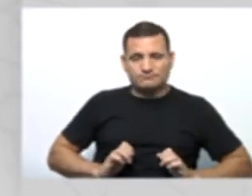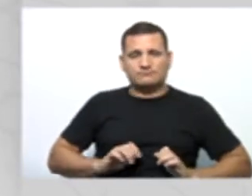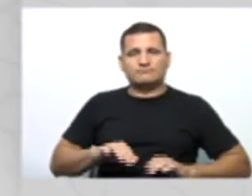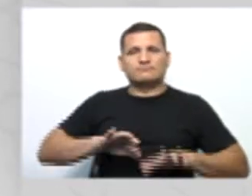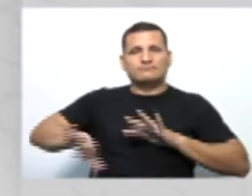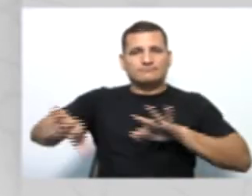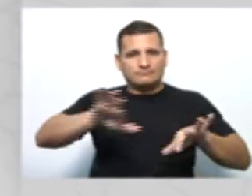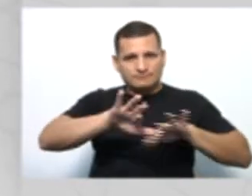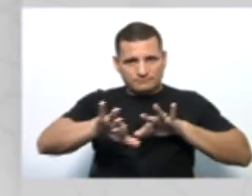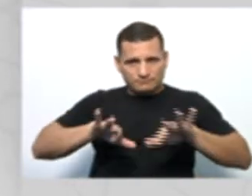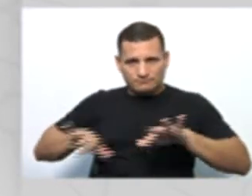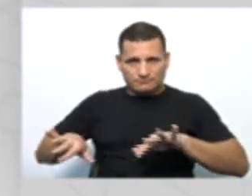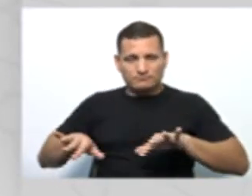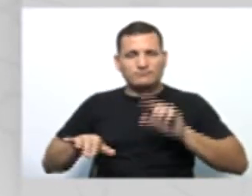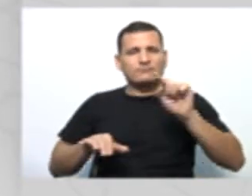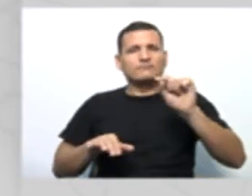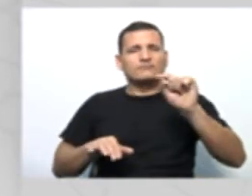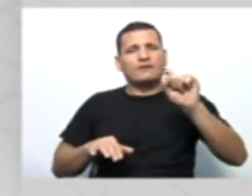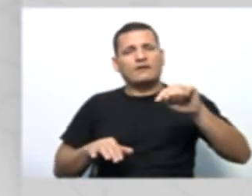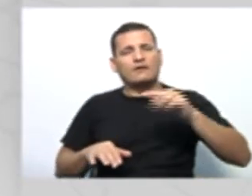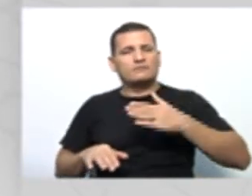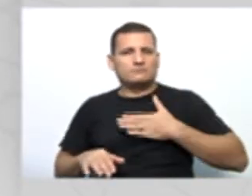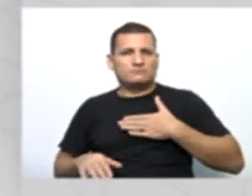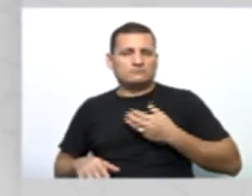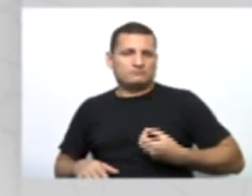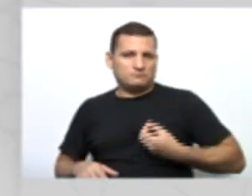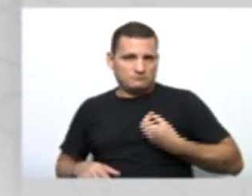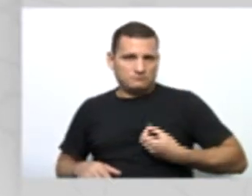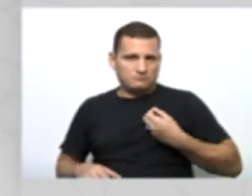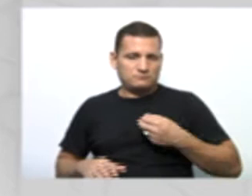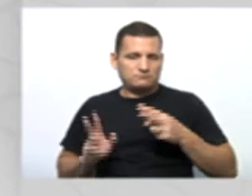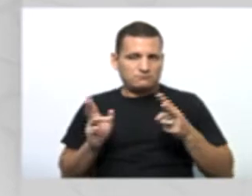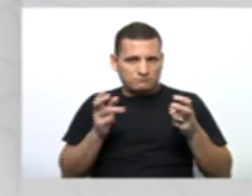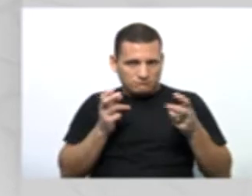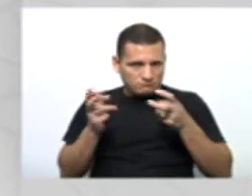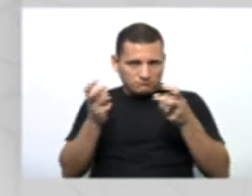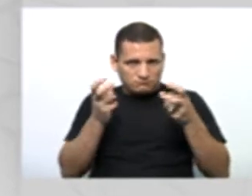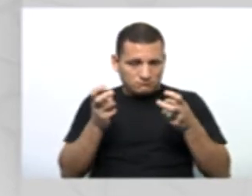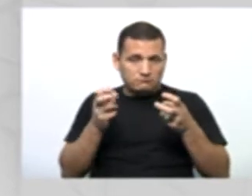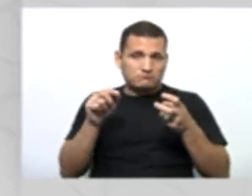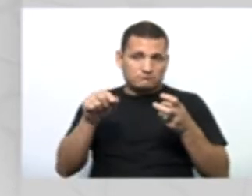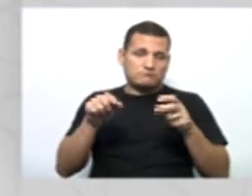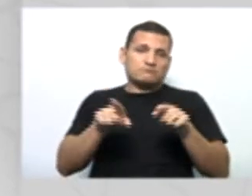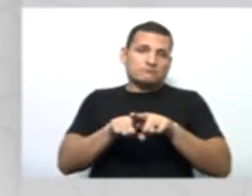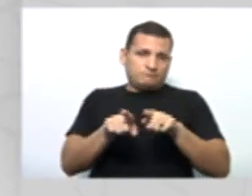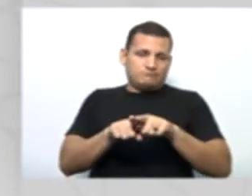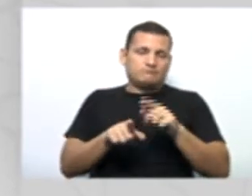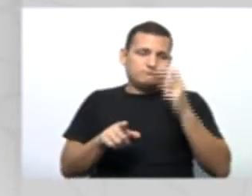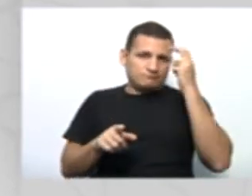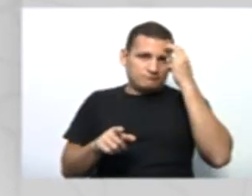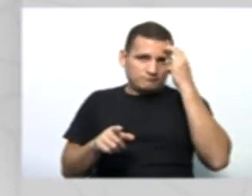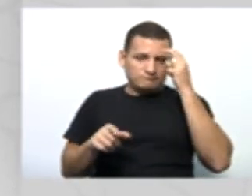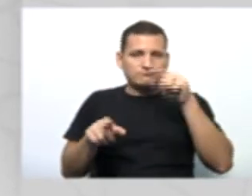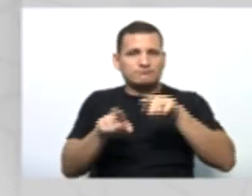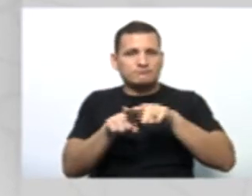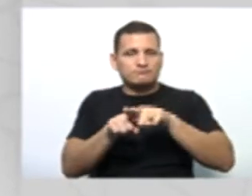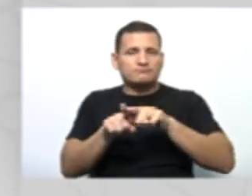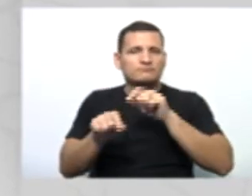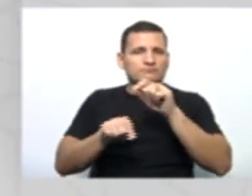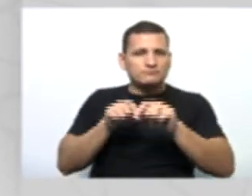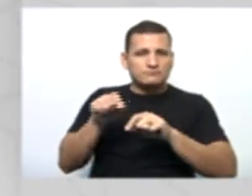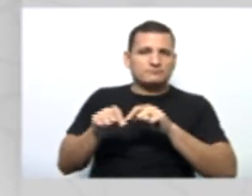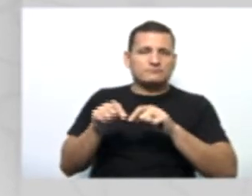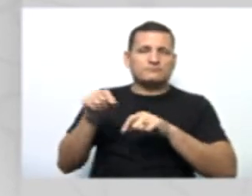que norteiam a minha vivência, a minha percepção. E isso também perpassa pelo valor cultural. Aquilo que eu recebo